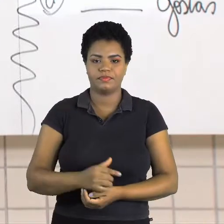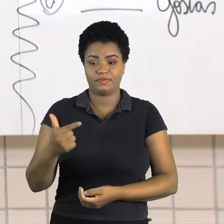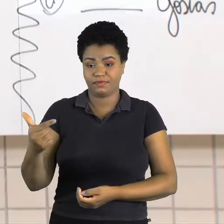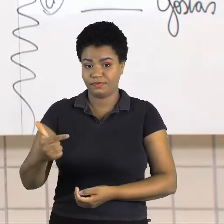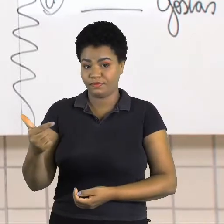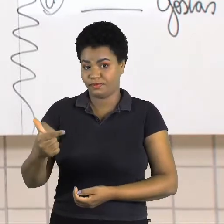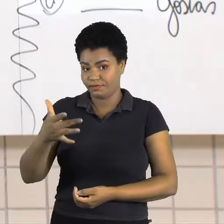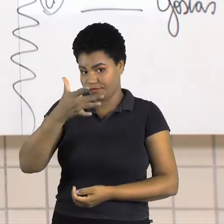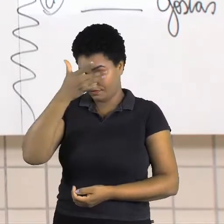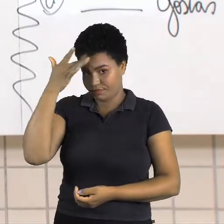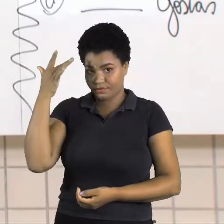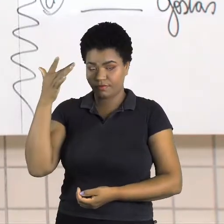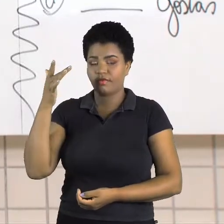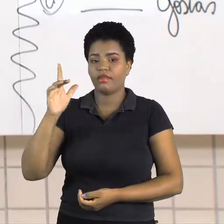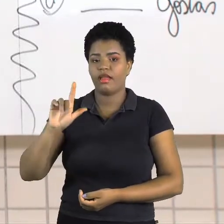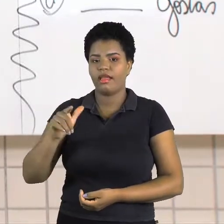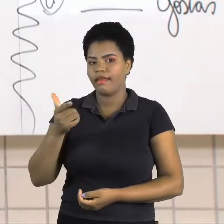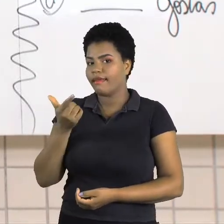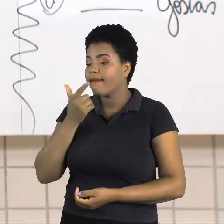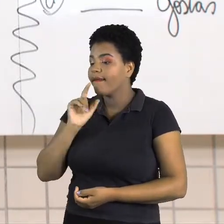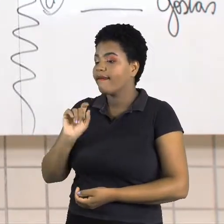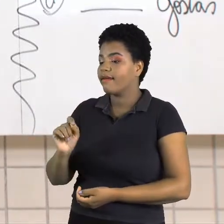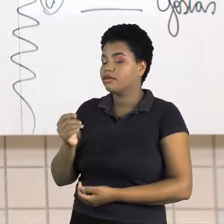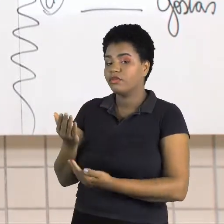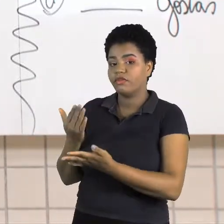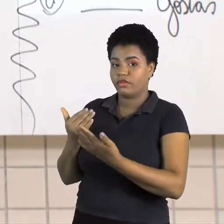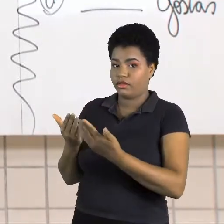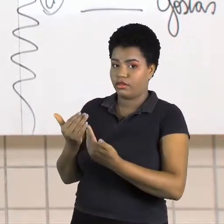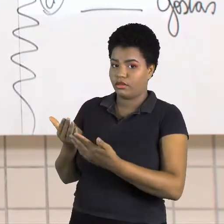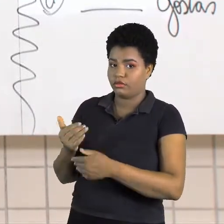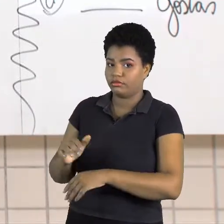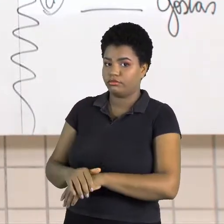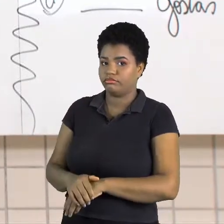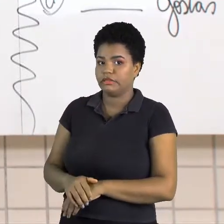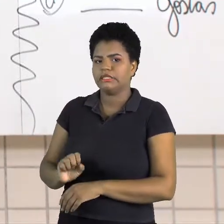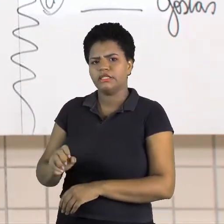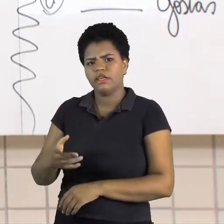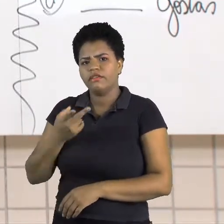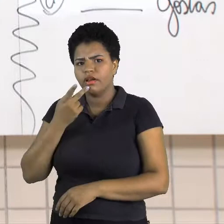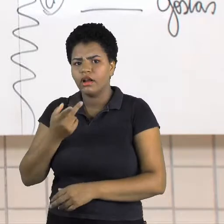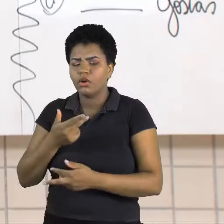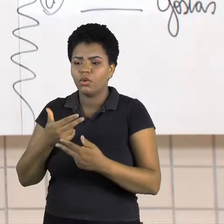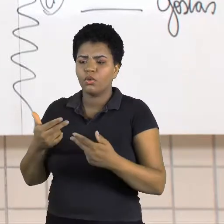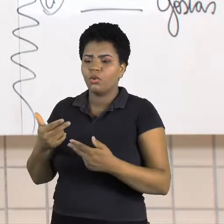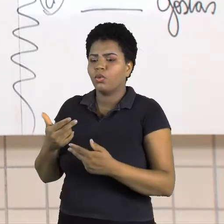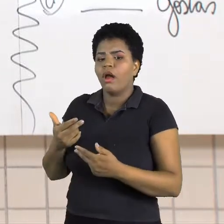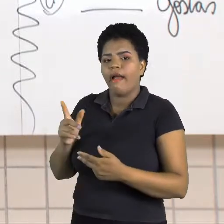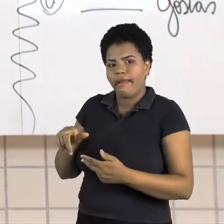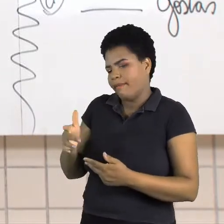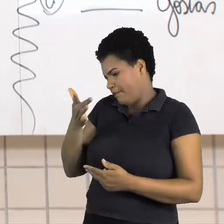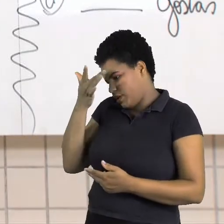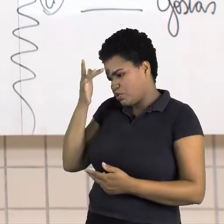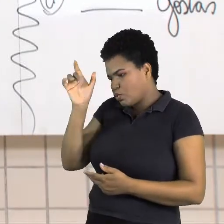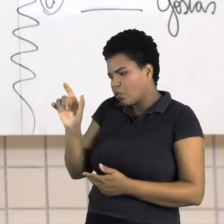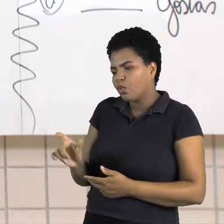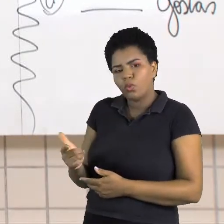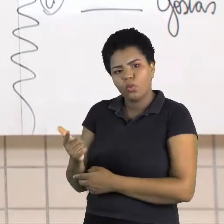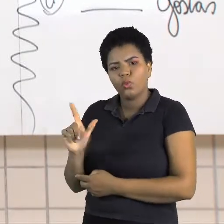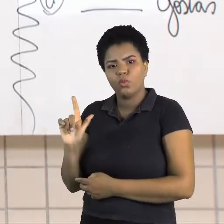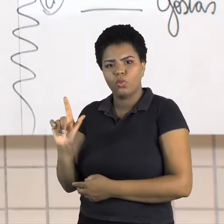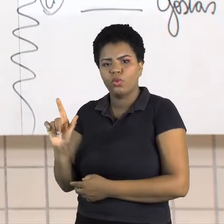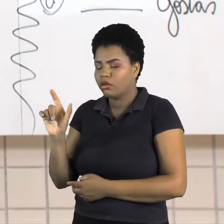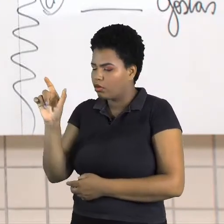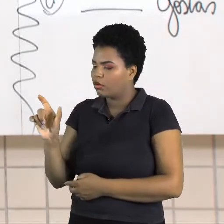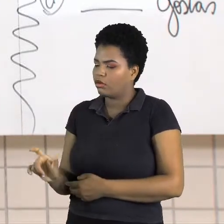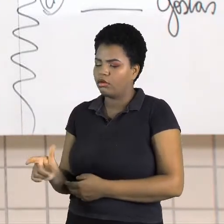se fala. Quando você vai falar com alguém, você vai falar com alguém. Então, se você está falando com alguém, está falando com uma